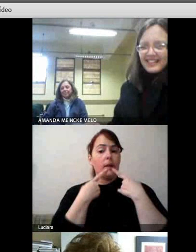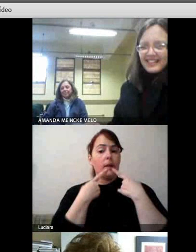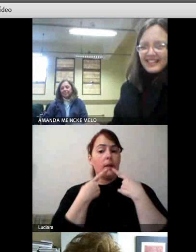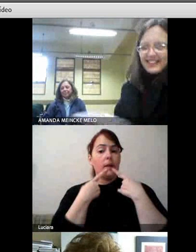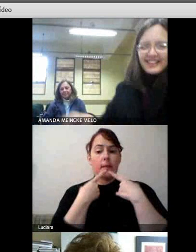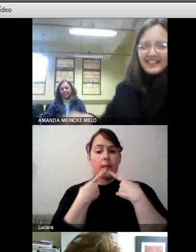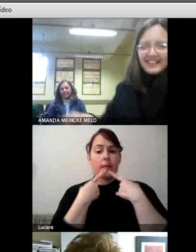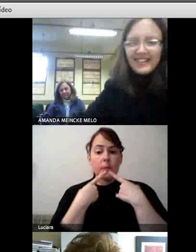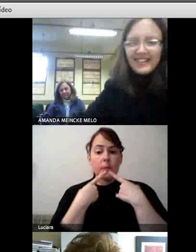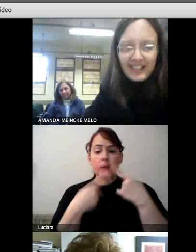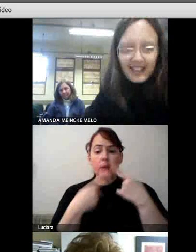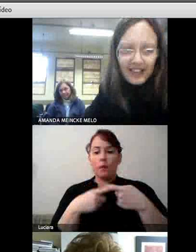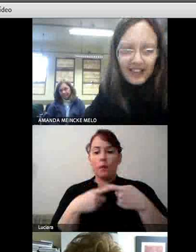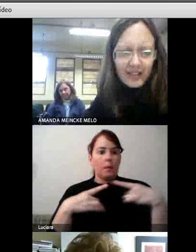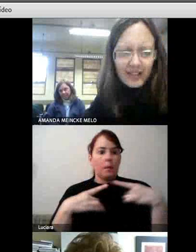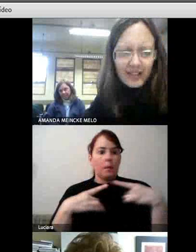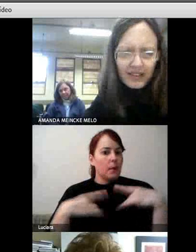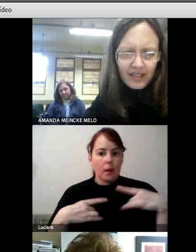automação.